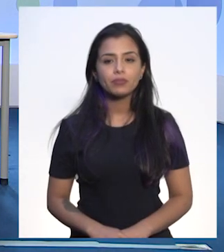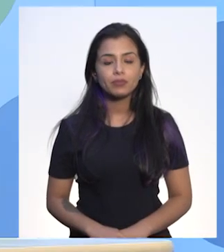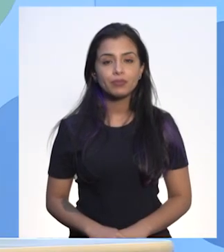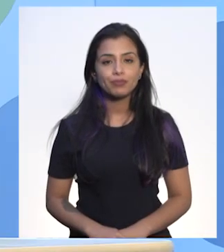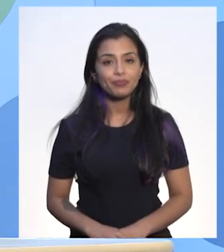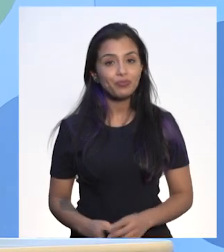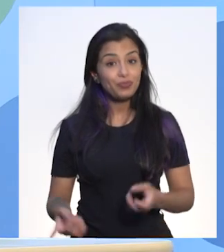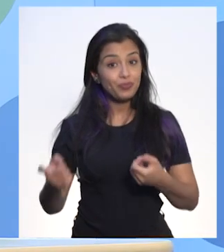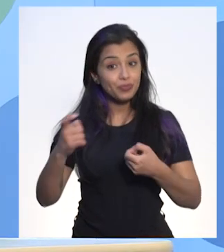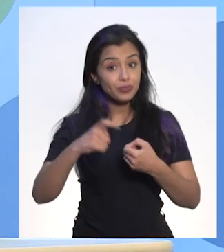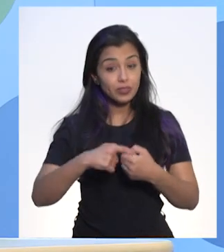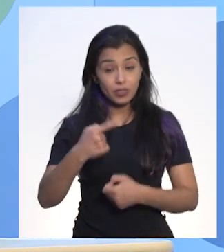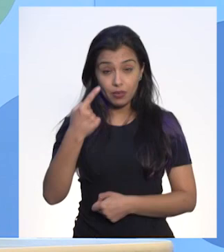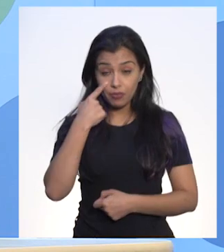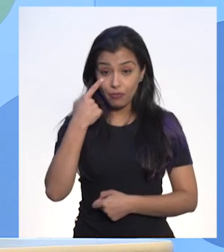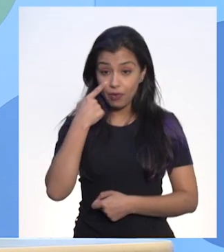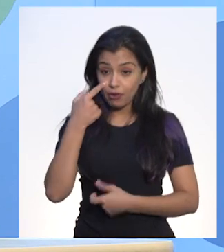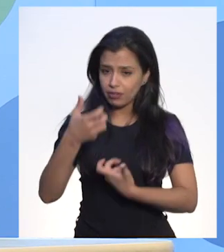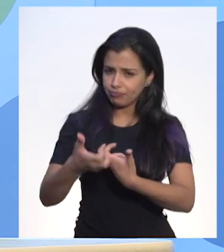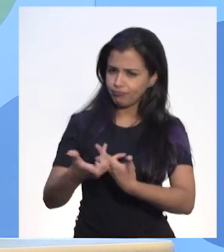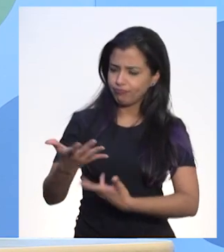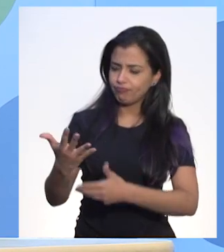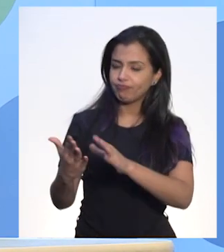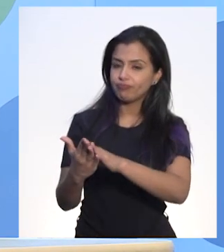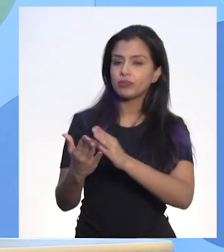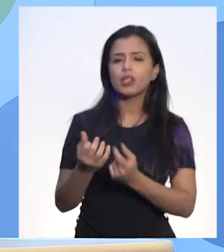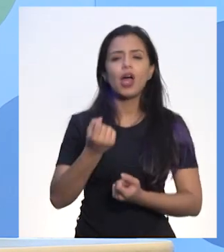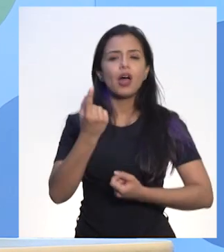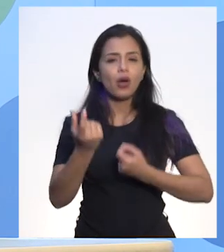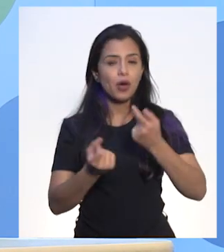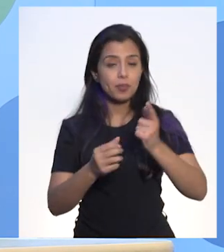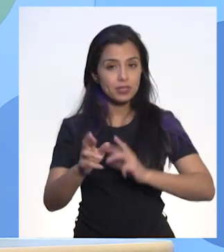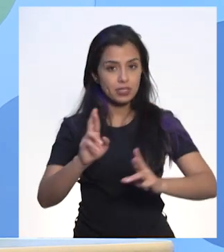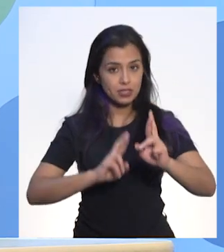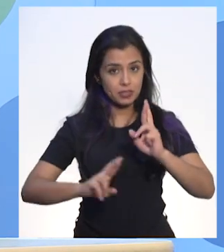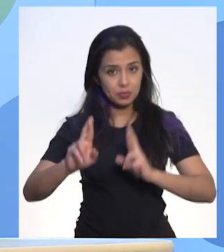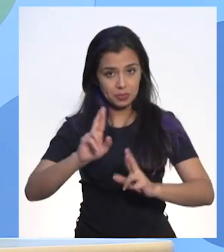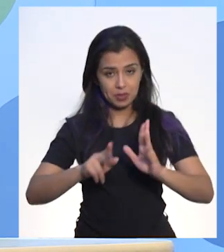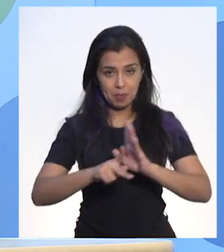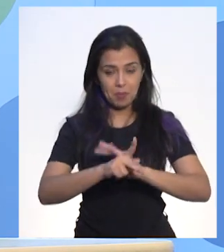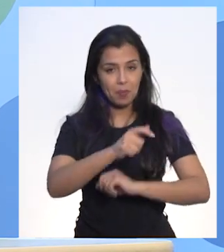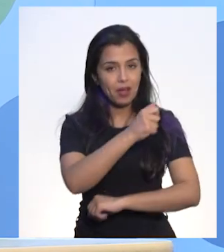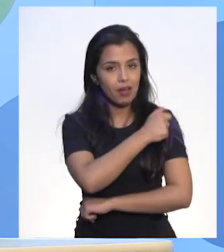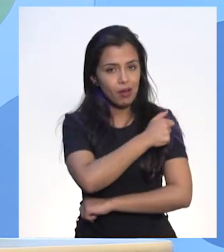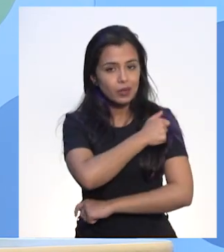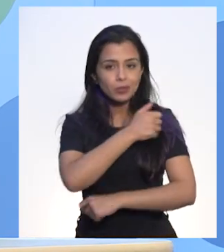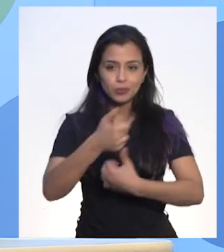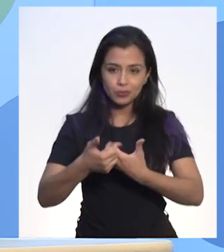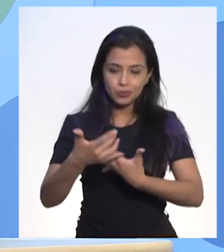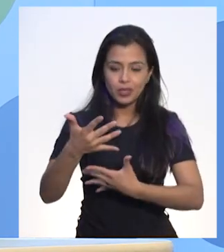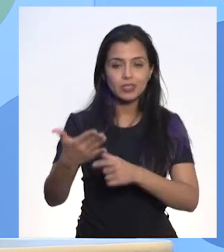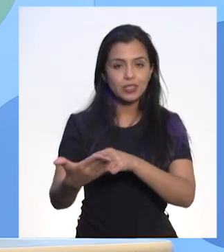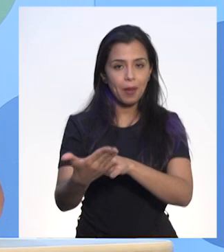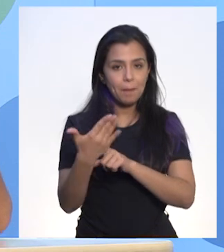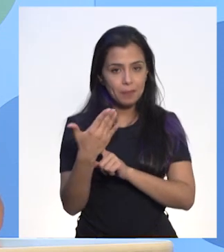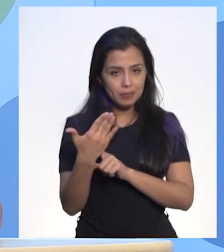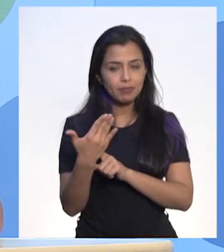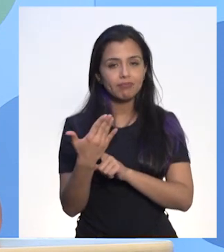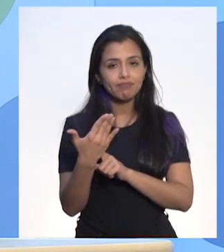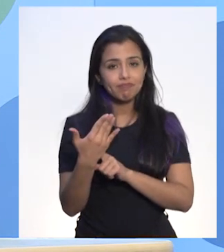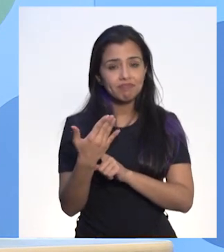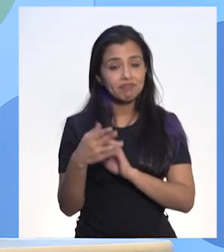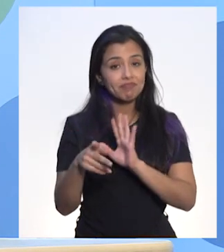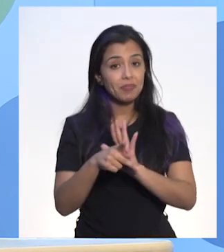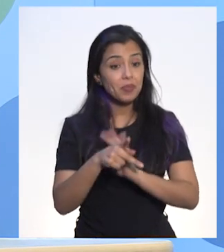Voltamos, vamos reportar aqui para o professor Antônio algumas das respostas dos nossos estudantes no chat que apareceram aqui, trazidas